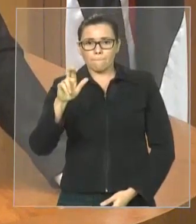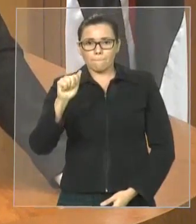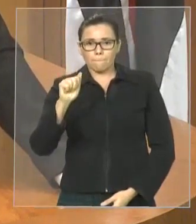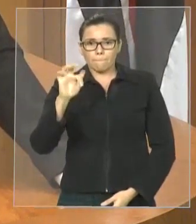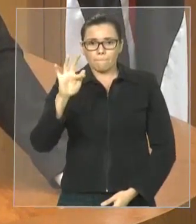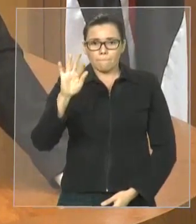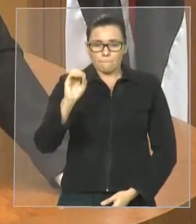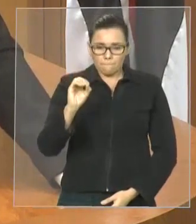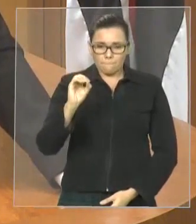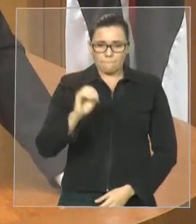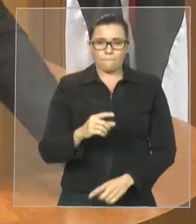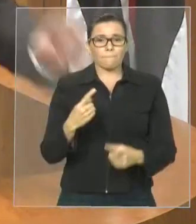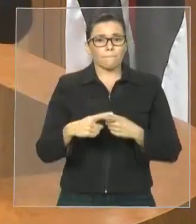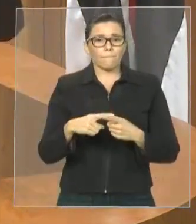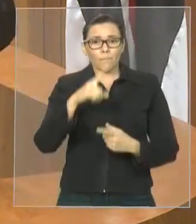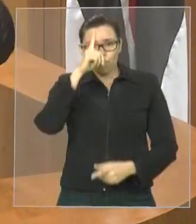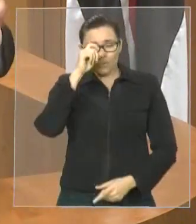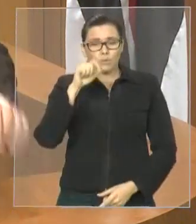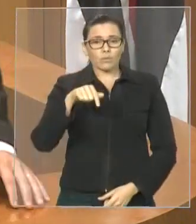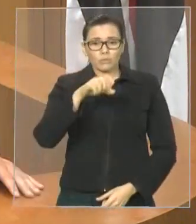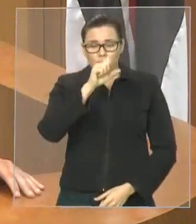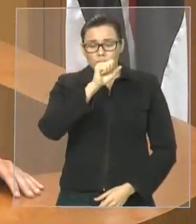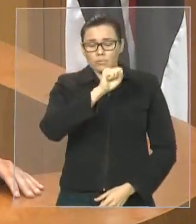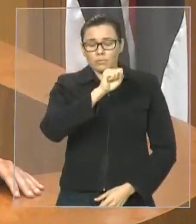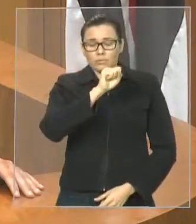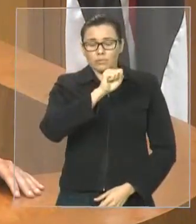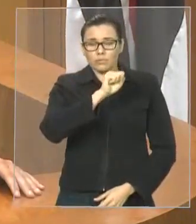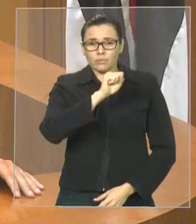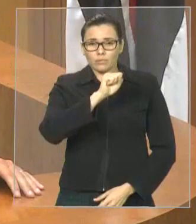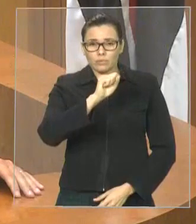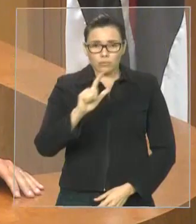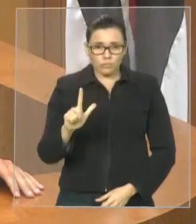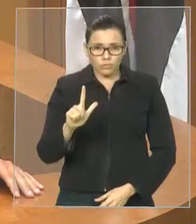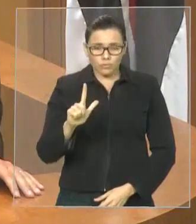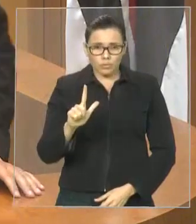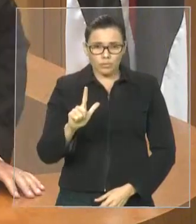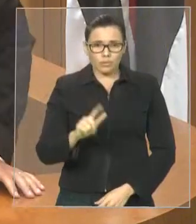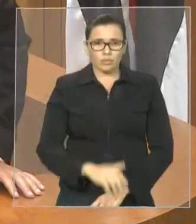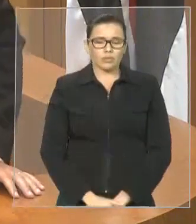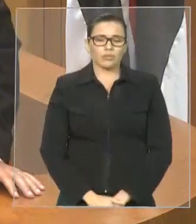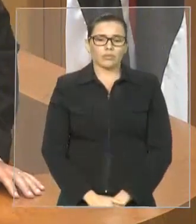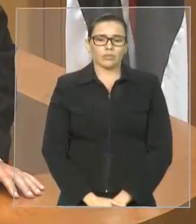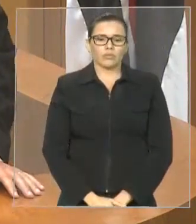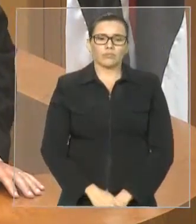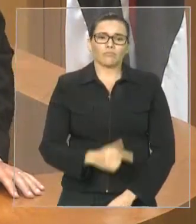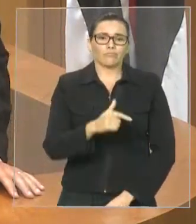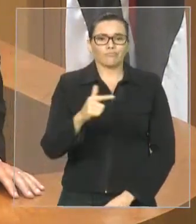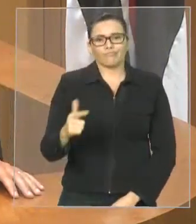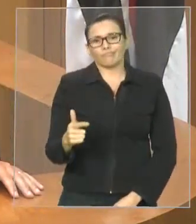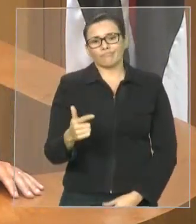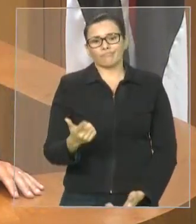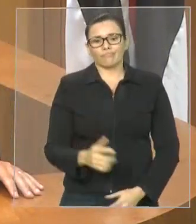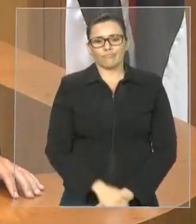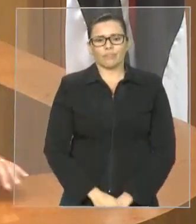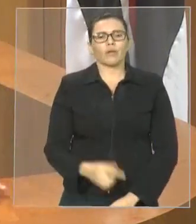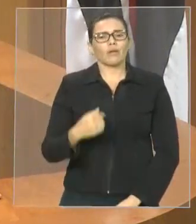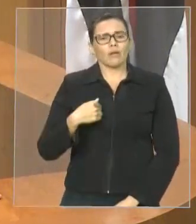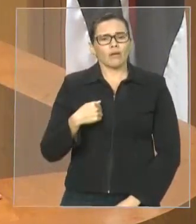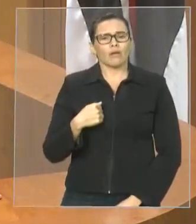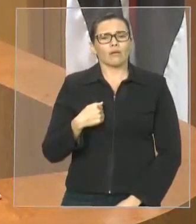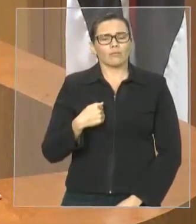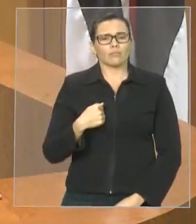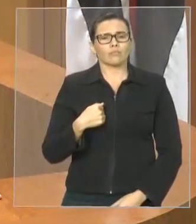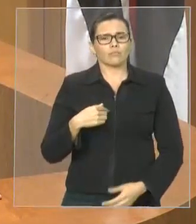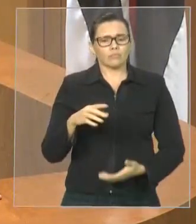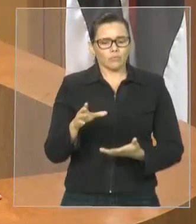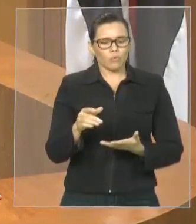porque não tem um mamógrafo. Destinei, comuniquei o prefeito de São Luís, comuniquei a secretária de saúde da época. Vocês sabem o que